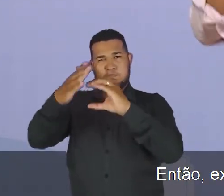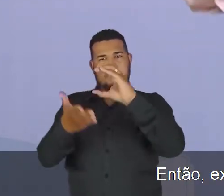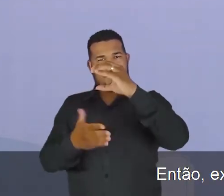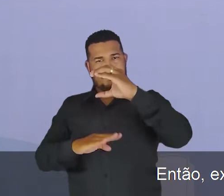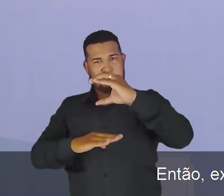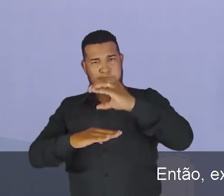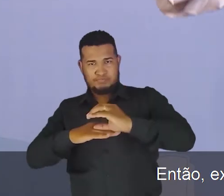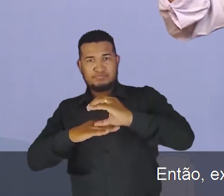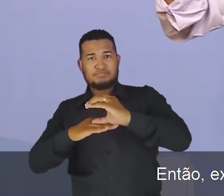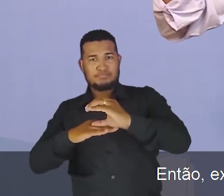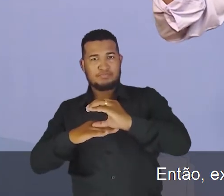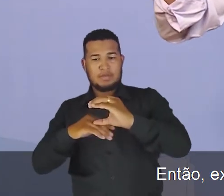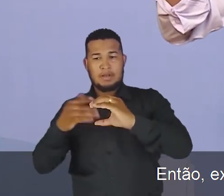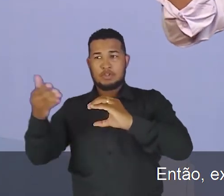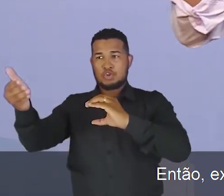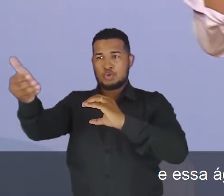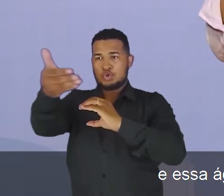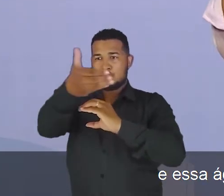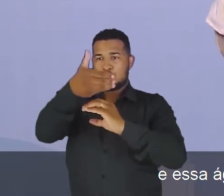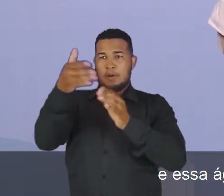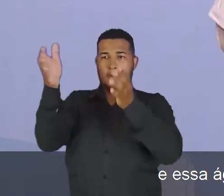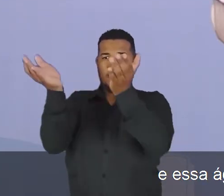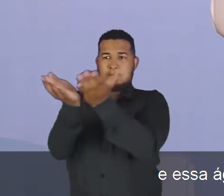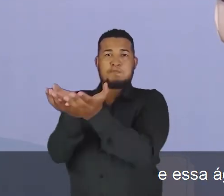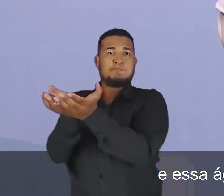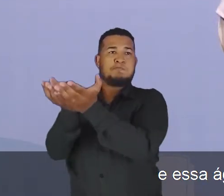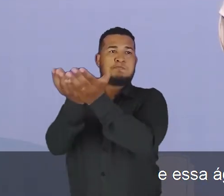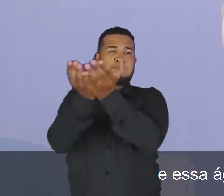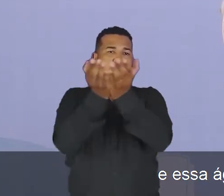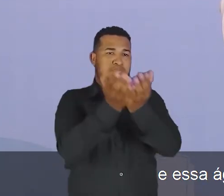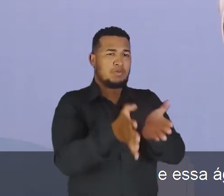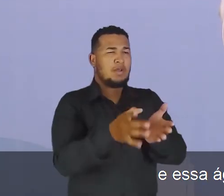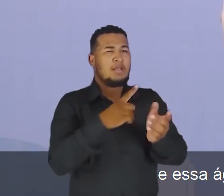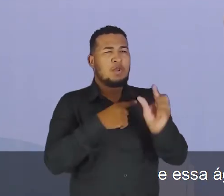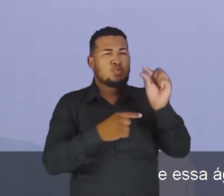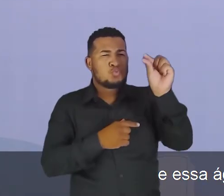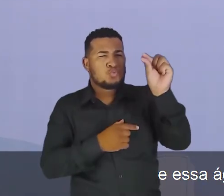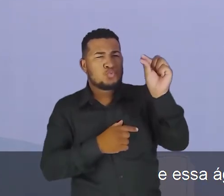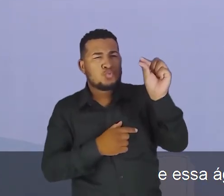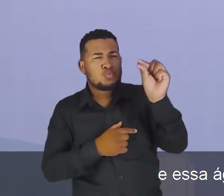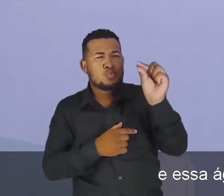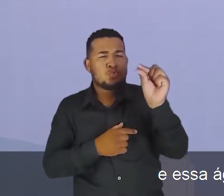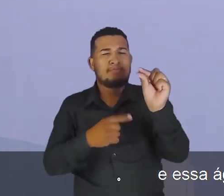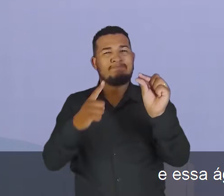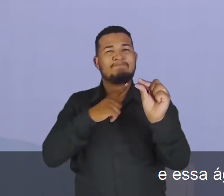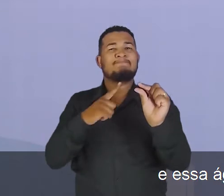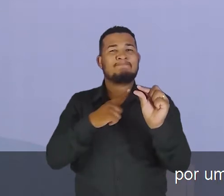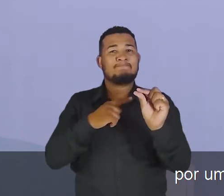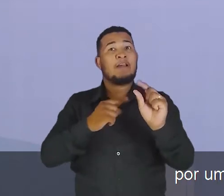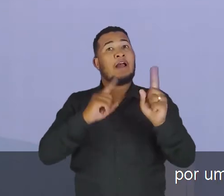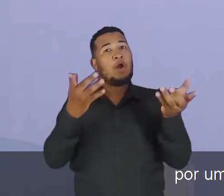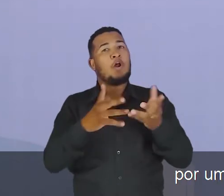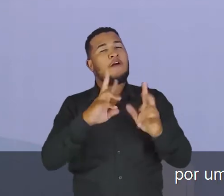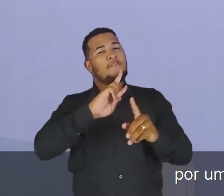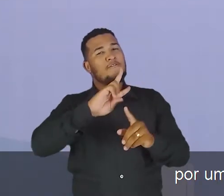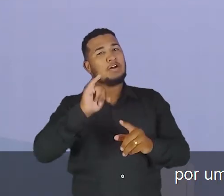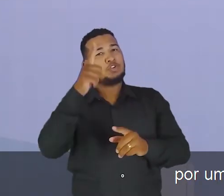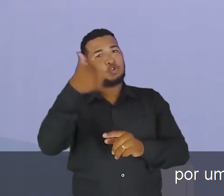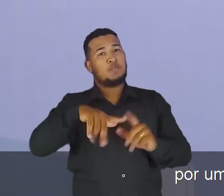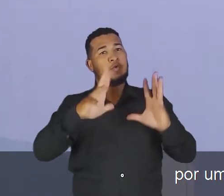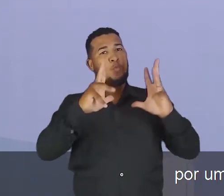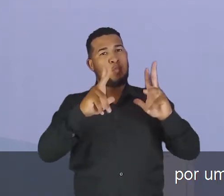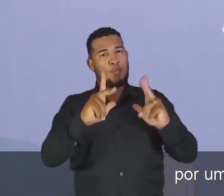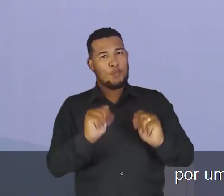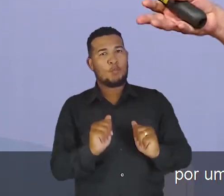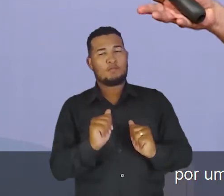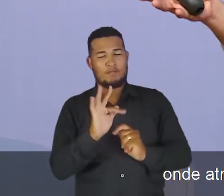decantação, extrai-se aquela parte superior e essa água contém partículas ainda pequenininhas, ela vai passar por pelo próximo processo